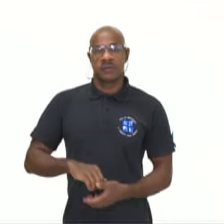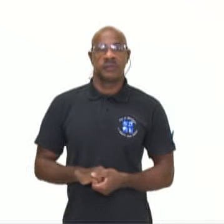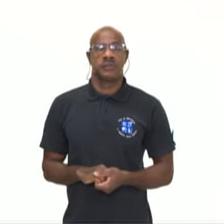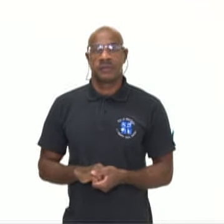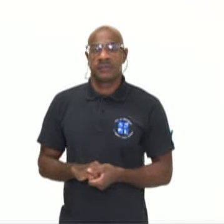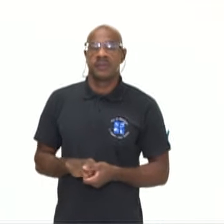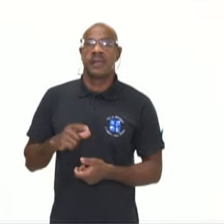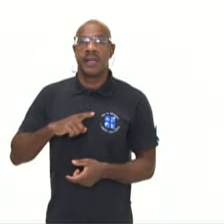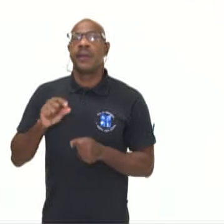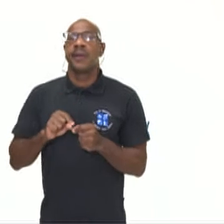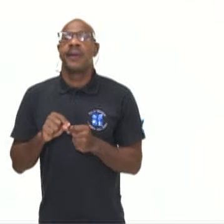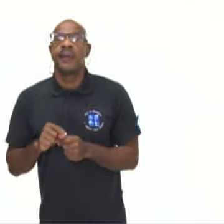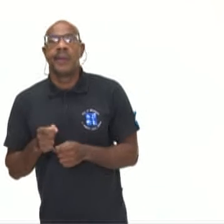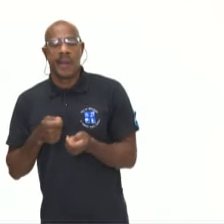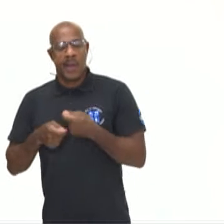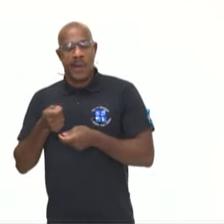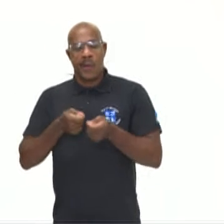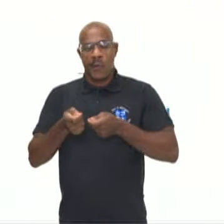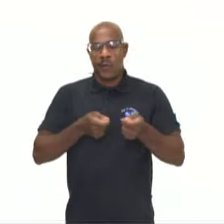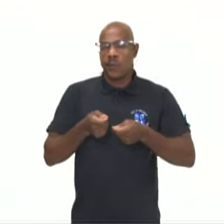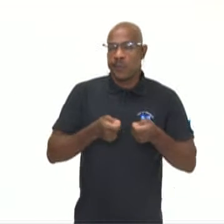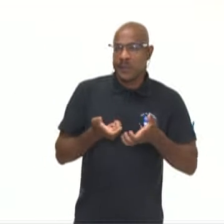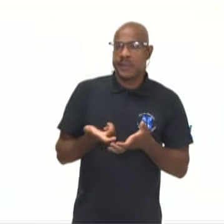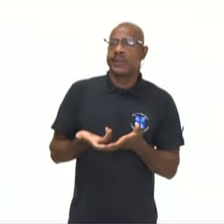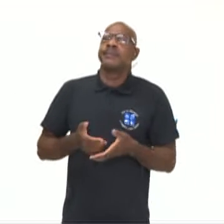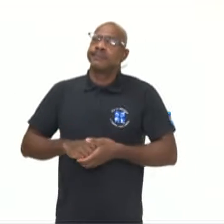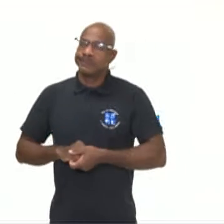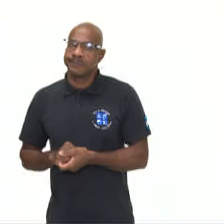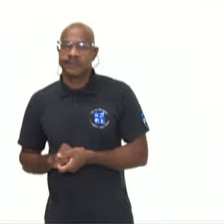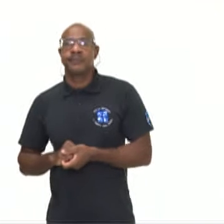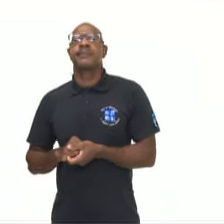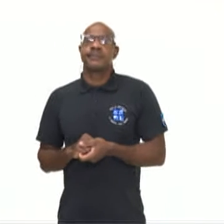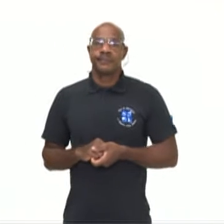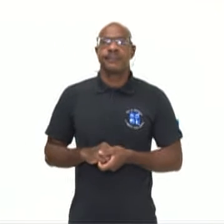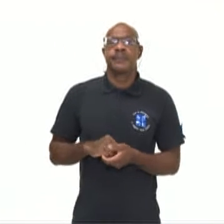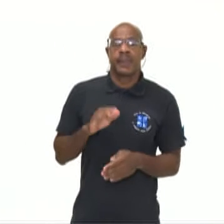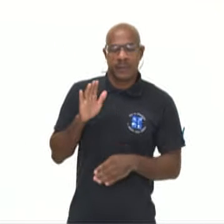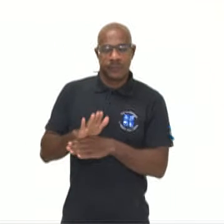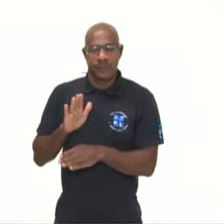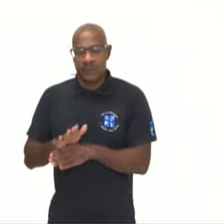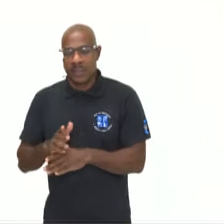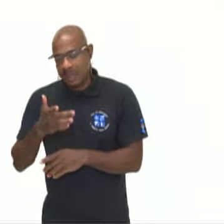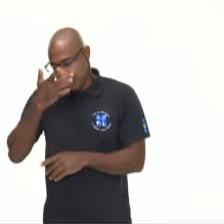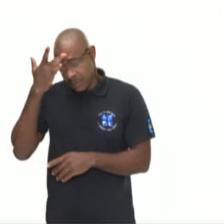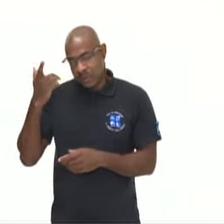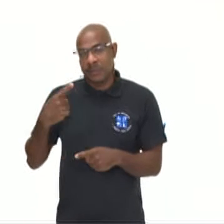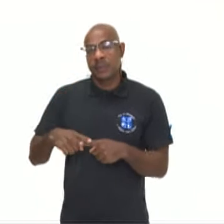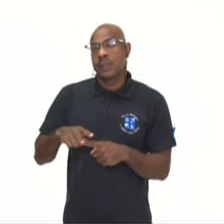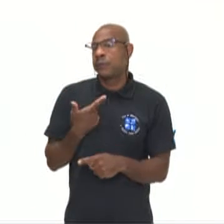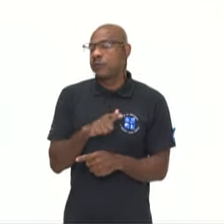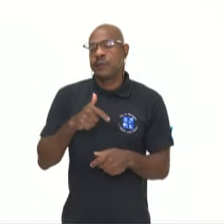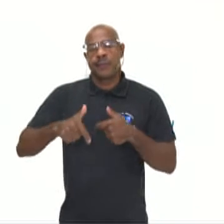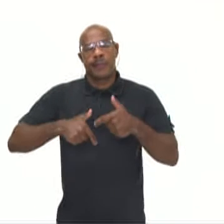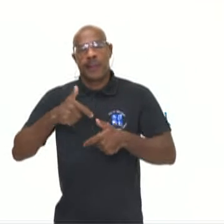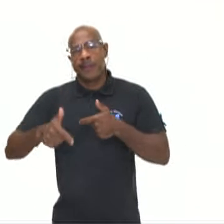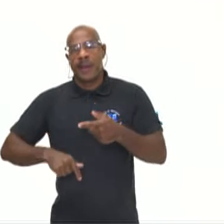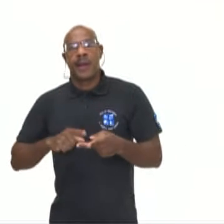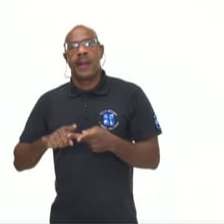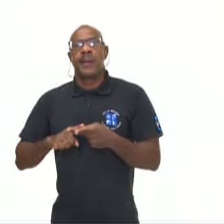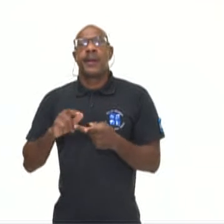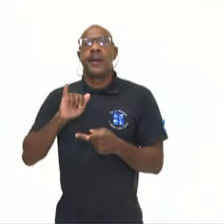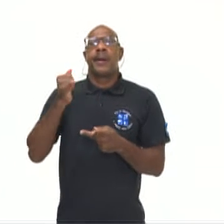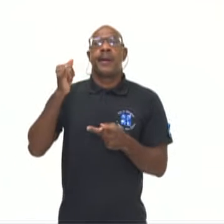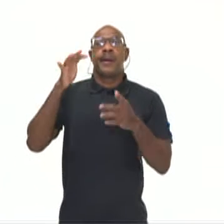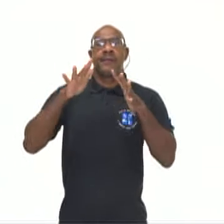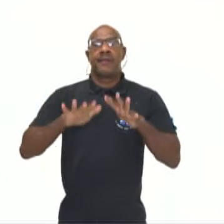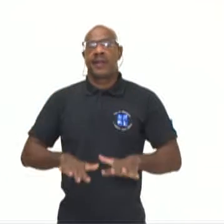economia para combater o desemprego e a inflação. Esse contexto também exigiu uma resposta